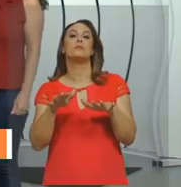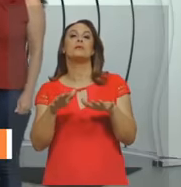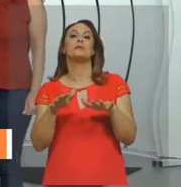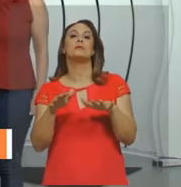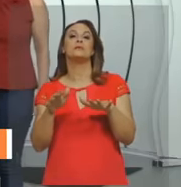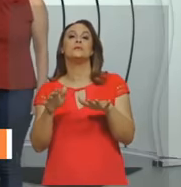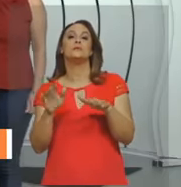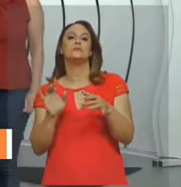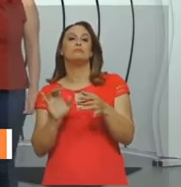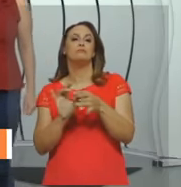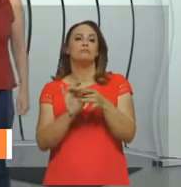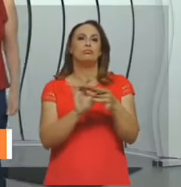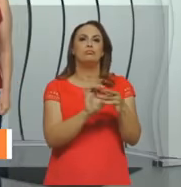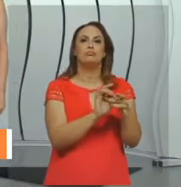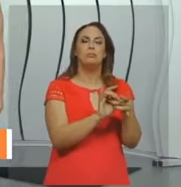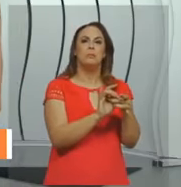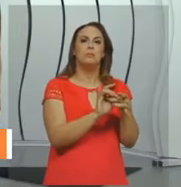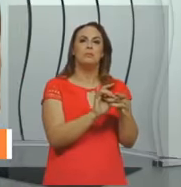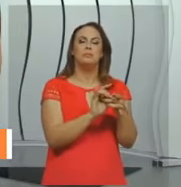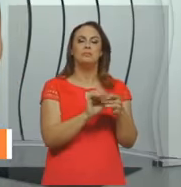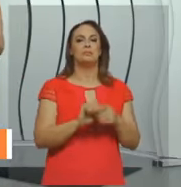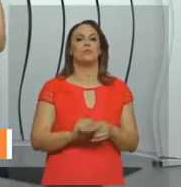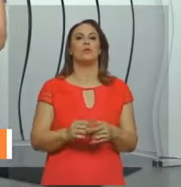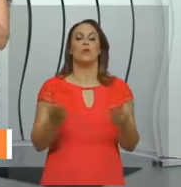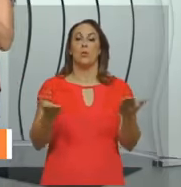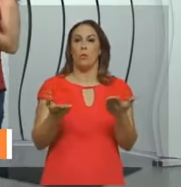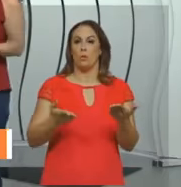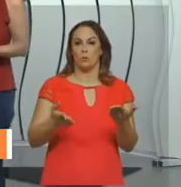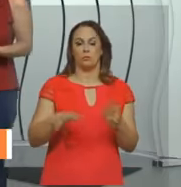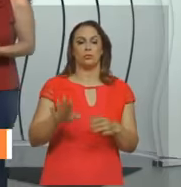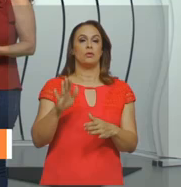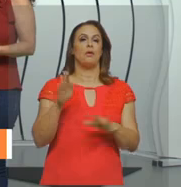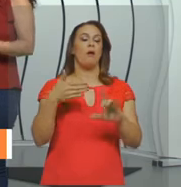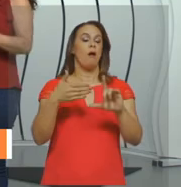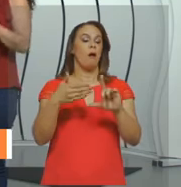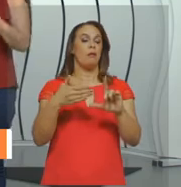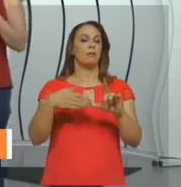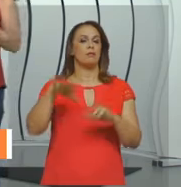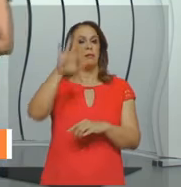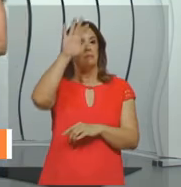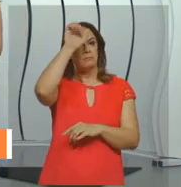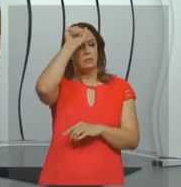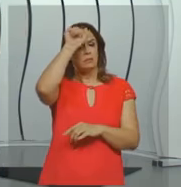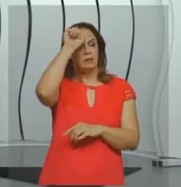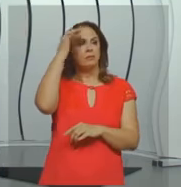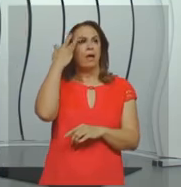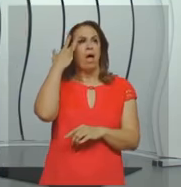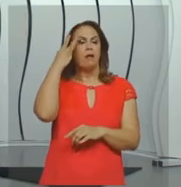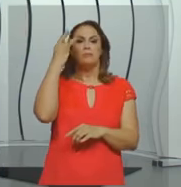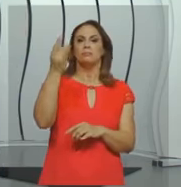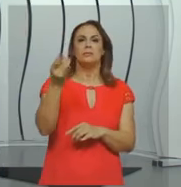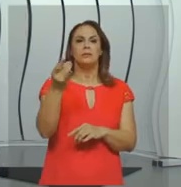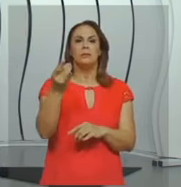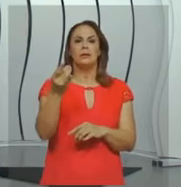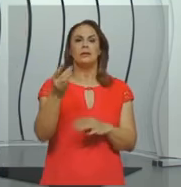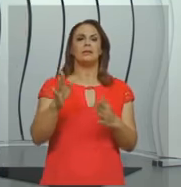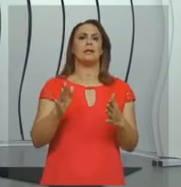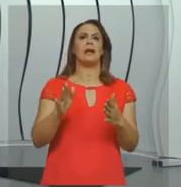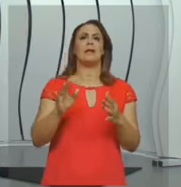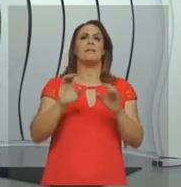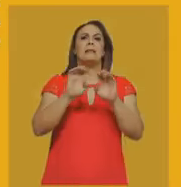O que iremos aprender na aula de hoje? Nós iremos compreender que a estrutura, sustentação